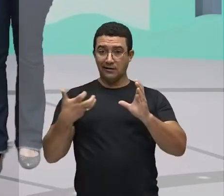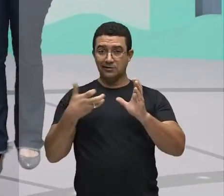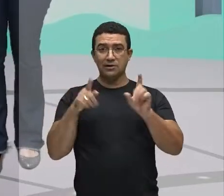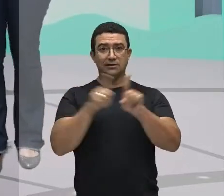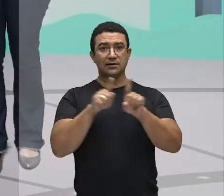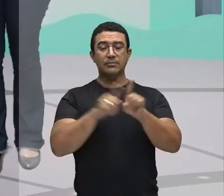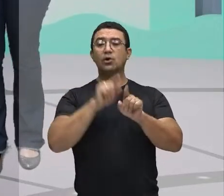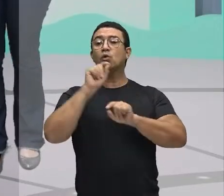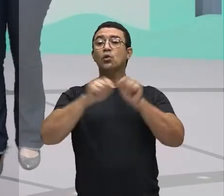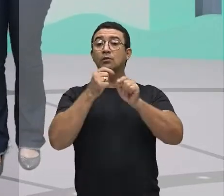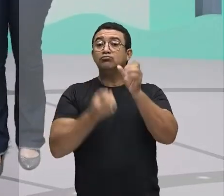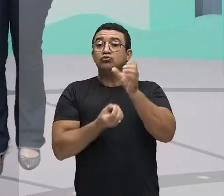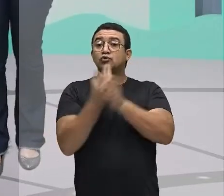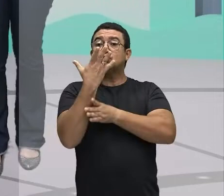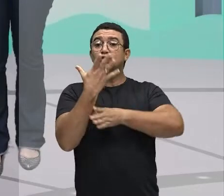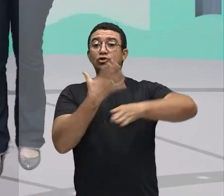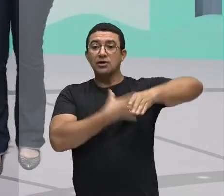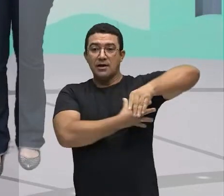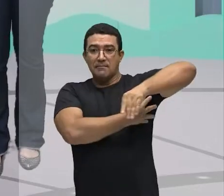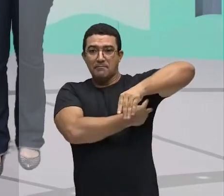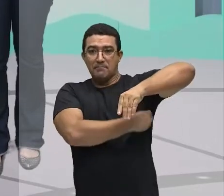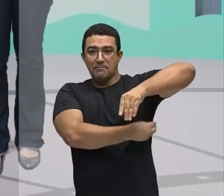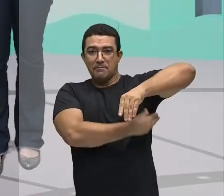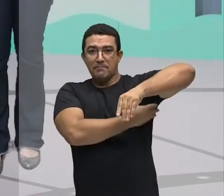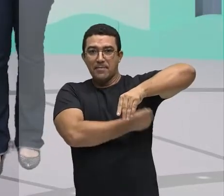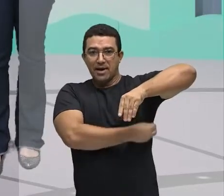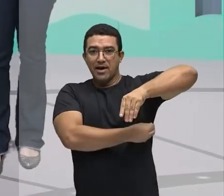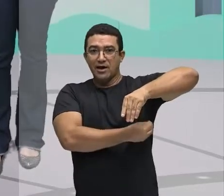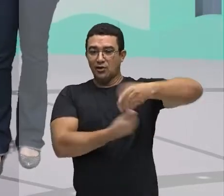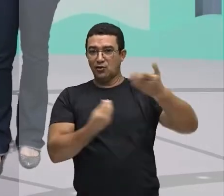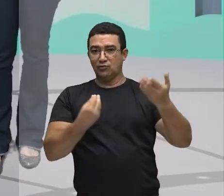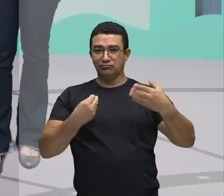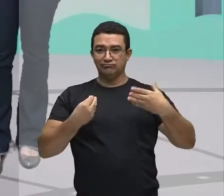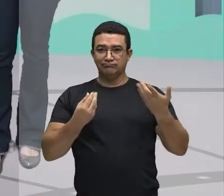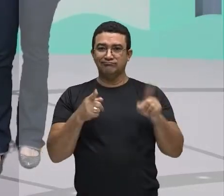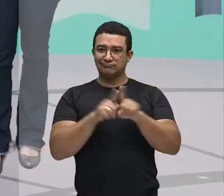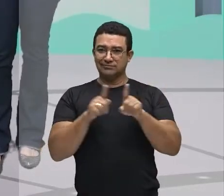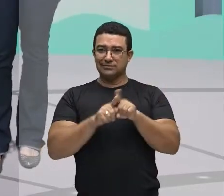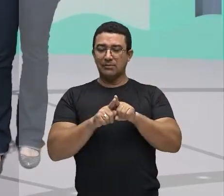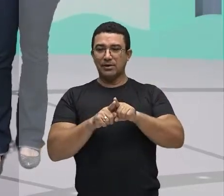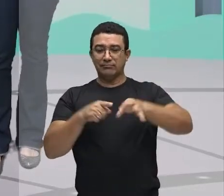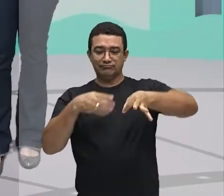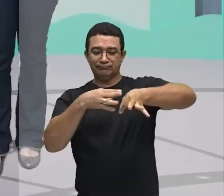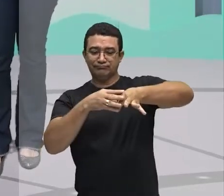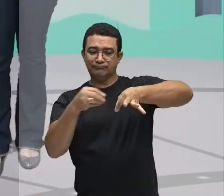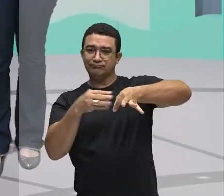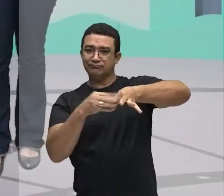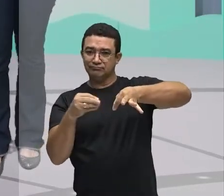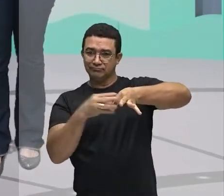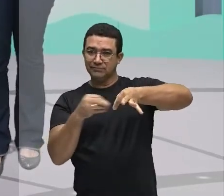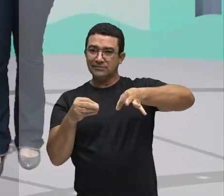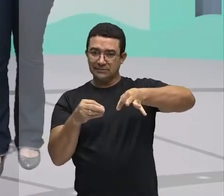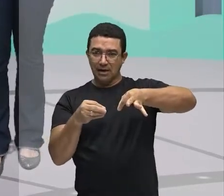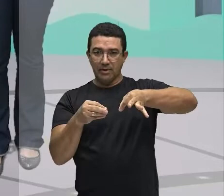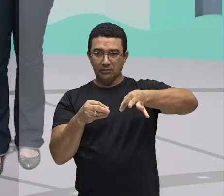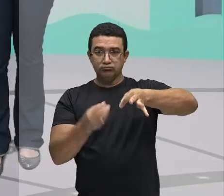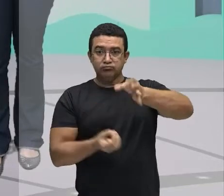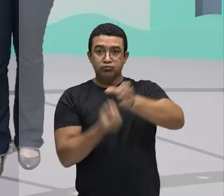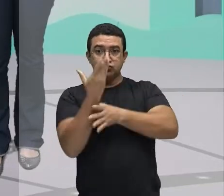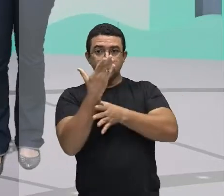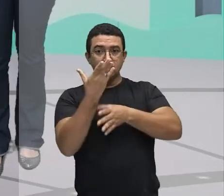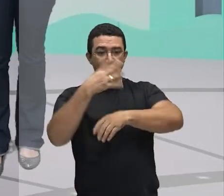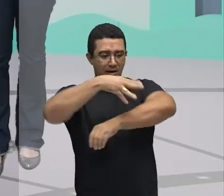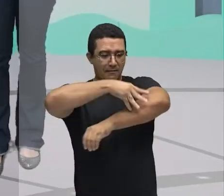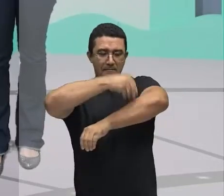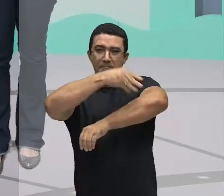os aparecimentos dos pelos, tanto na região das axilas, quanto na região pubiana, no